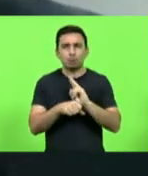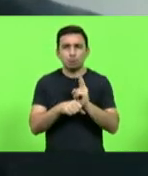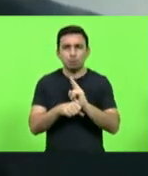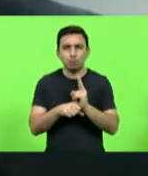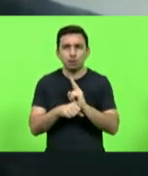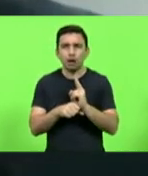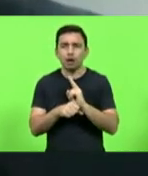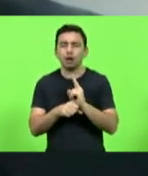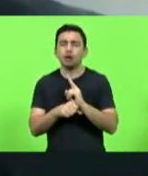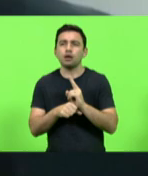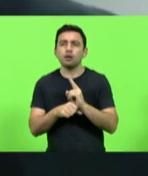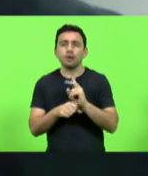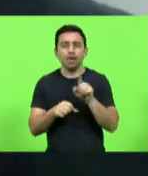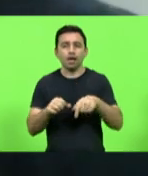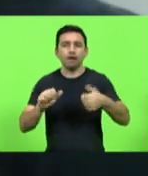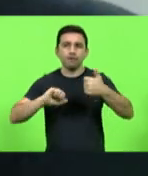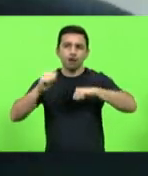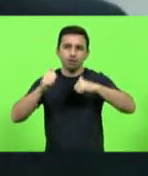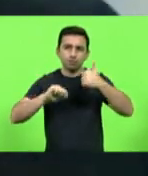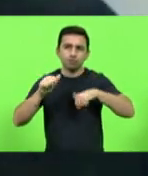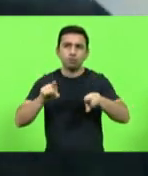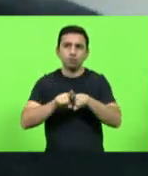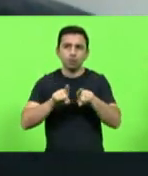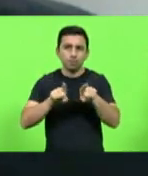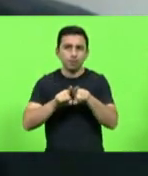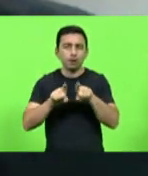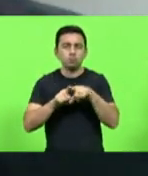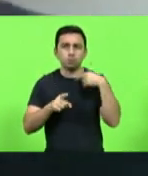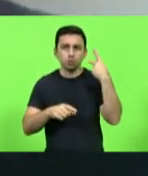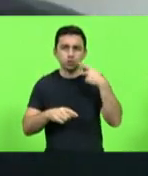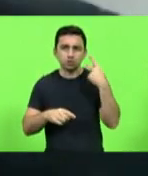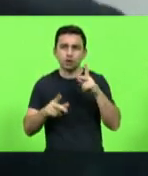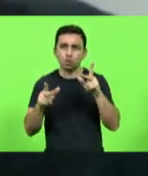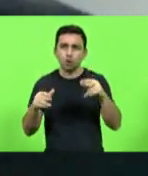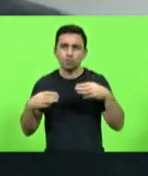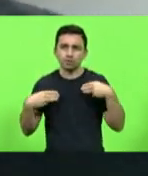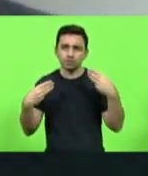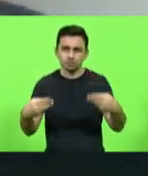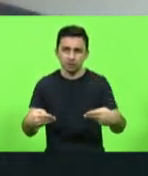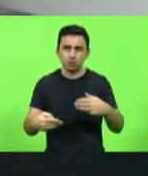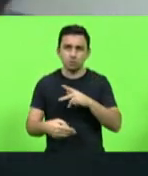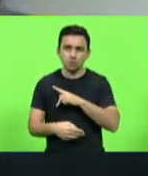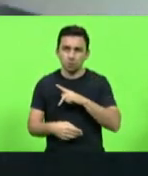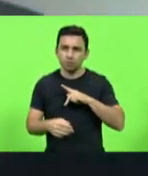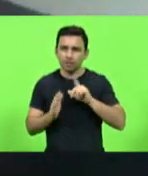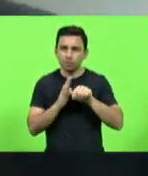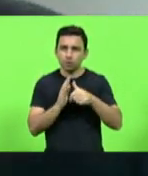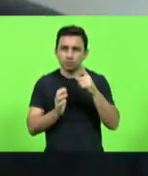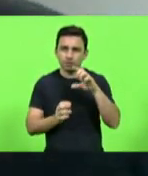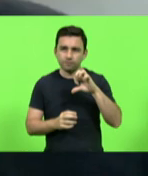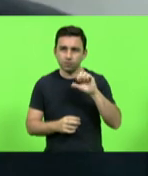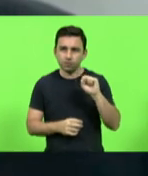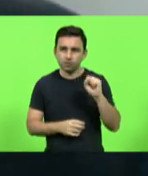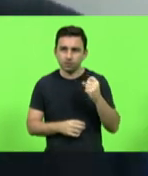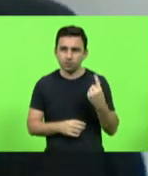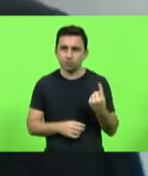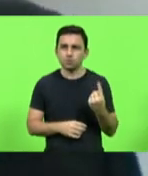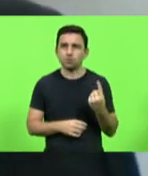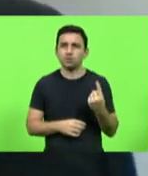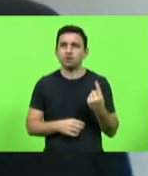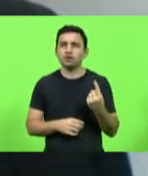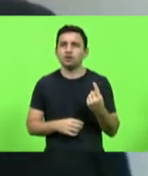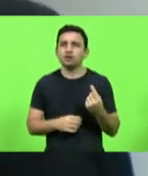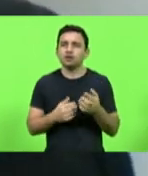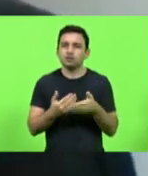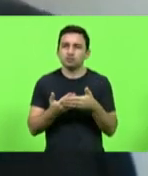avaliação de políticas públicas. Isso foi uma grande conquista. Assim como o Ministério Público, depois de 88, se transformou no guardião da cidadania,